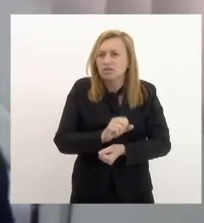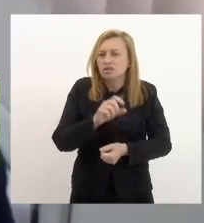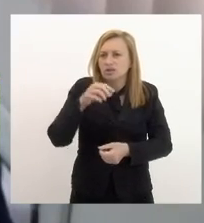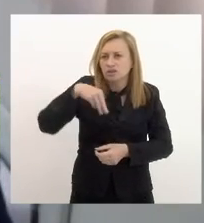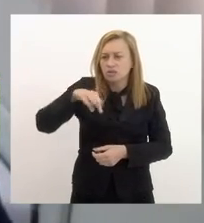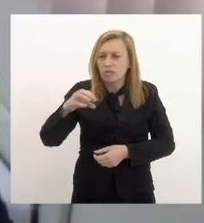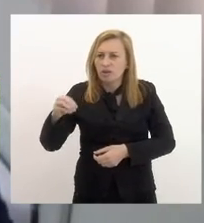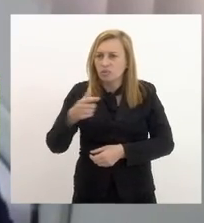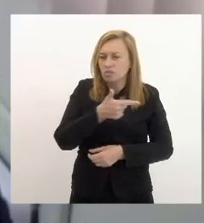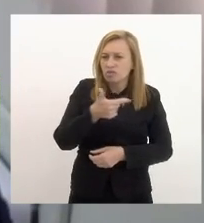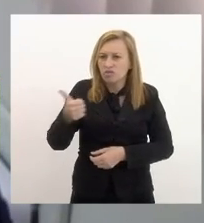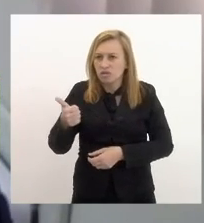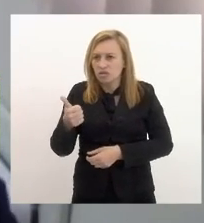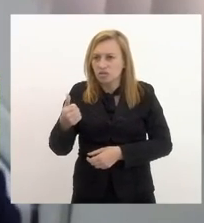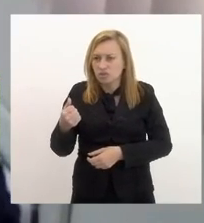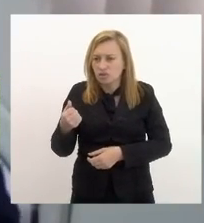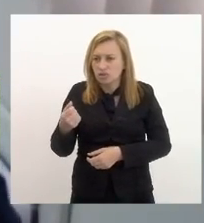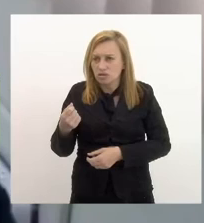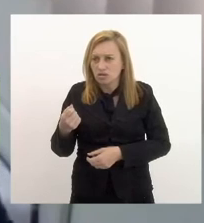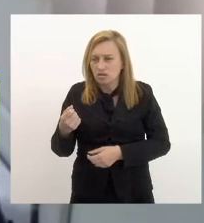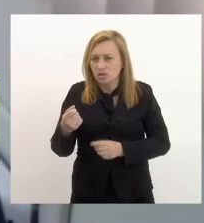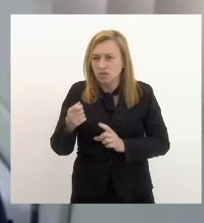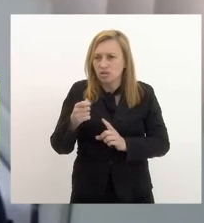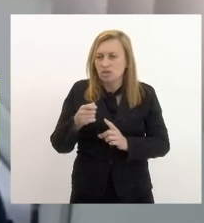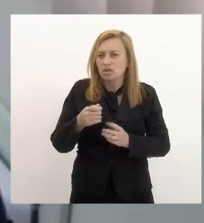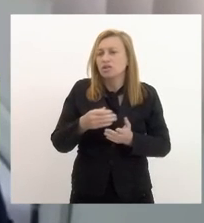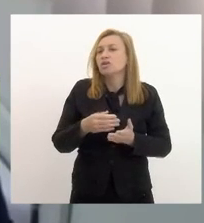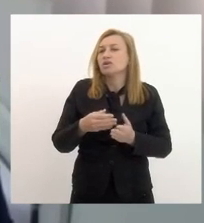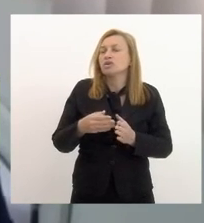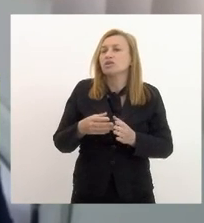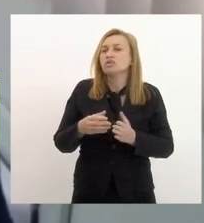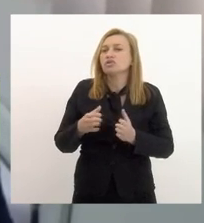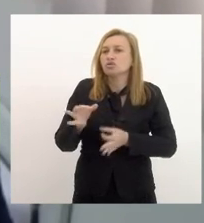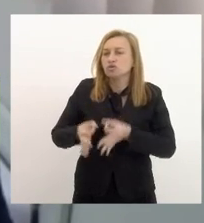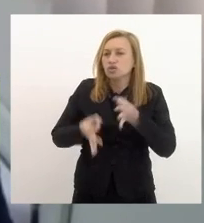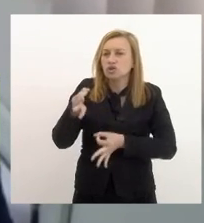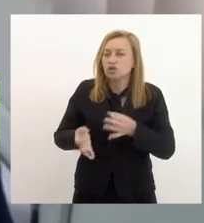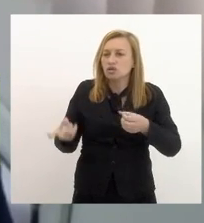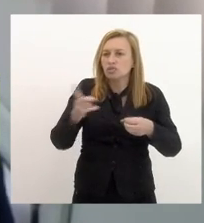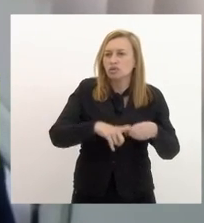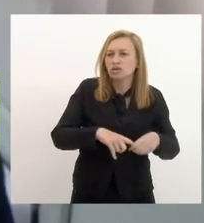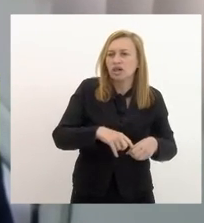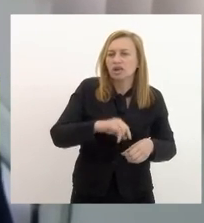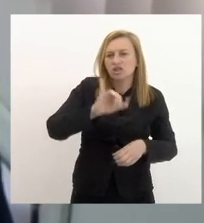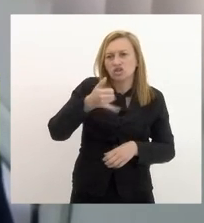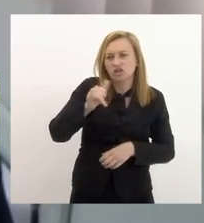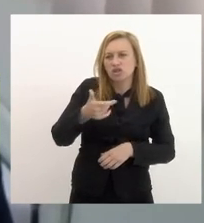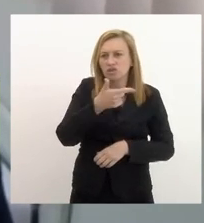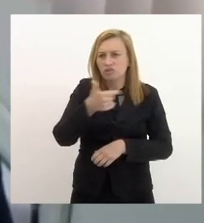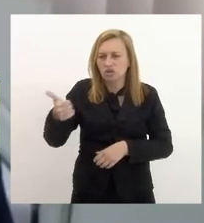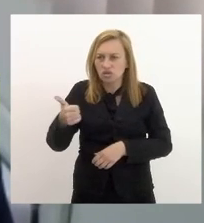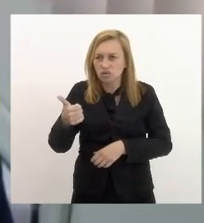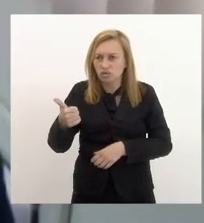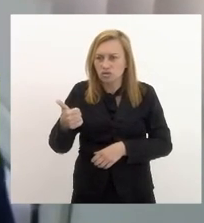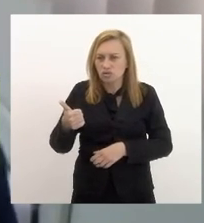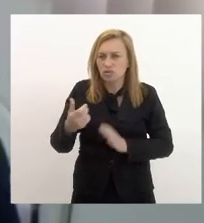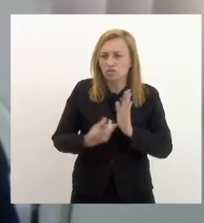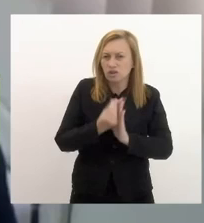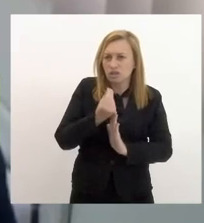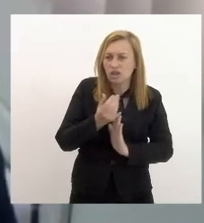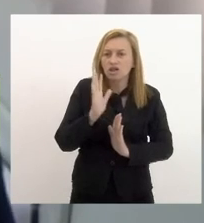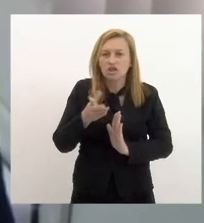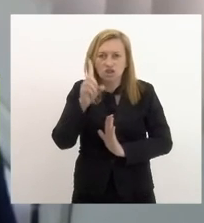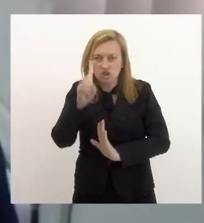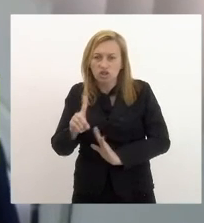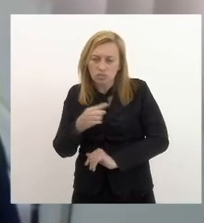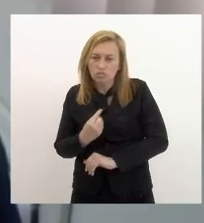mais 2020 e tem decisão judicial para recontagem voltar e Janeiro de 22 a igualdade pela série então